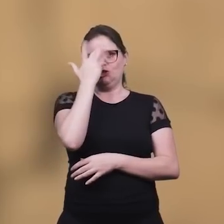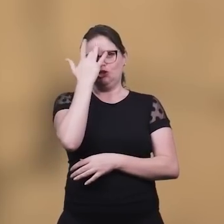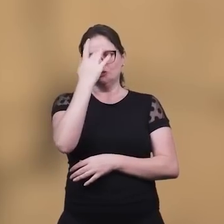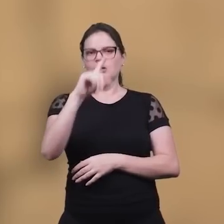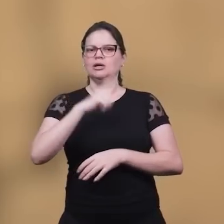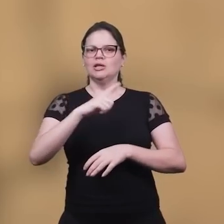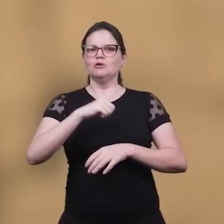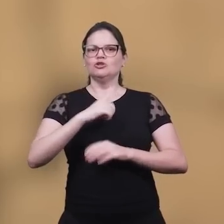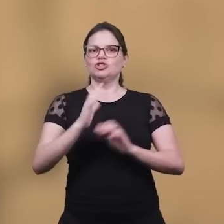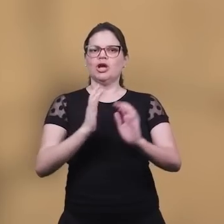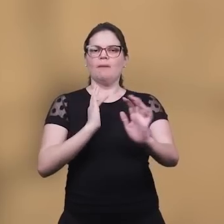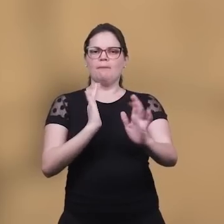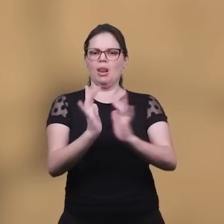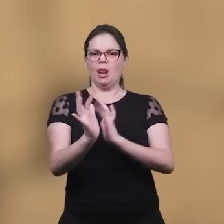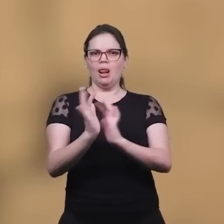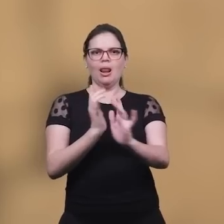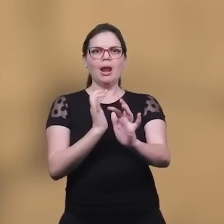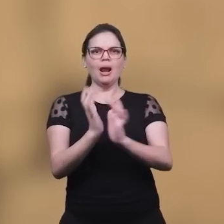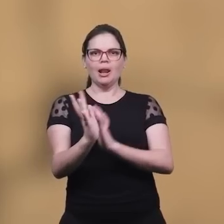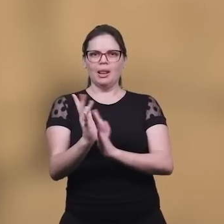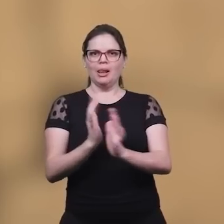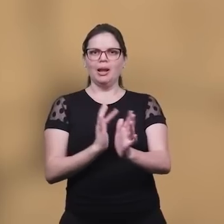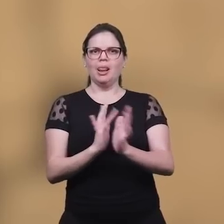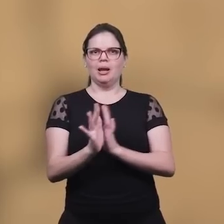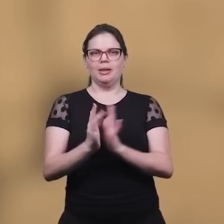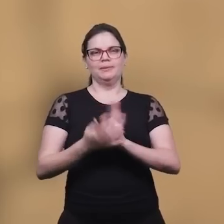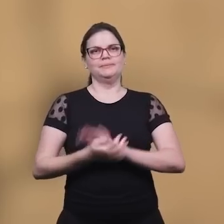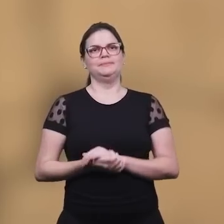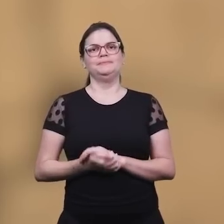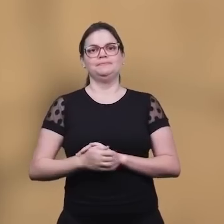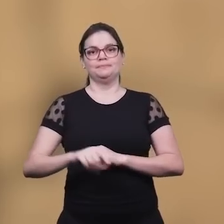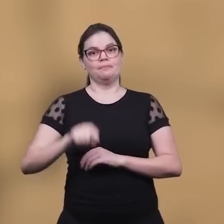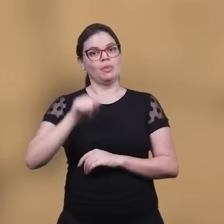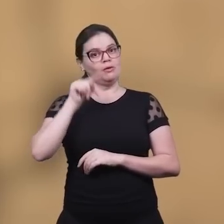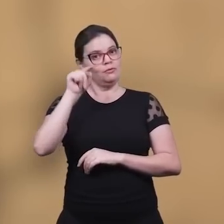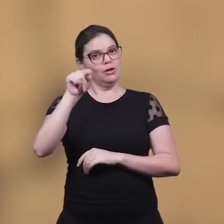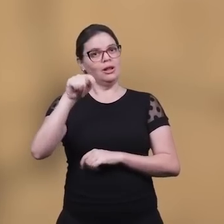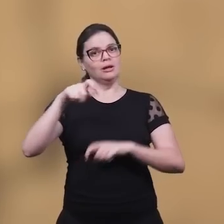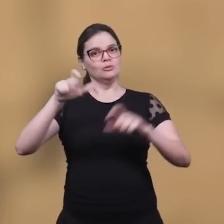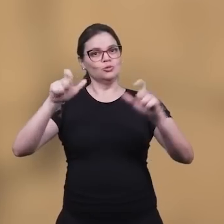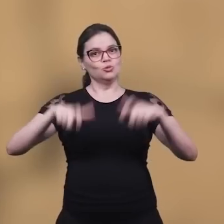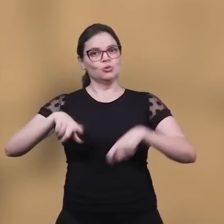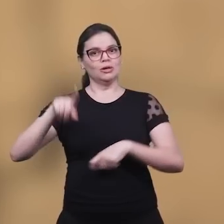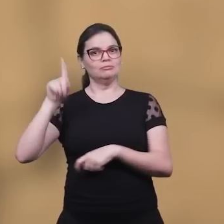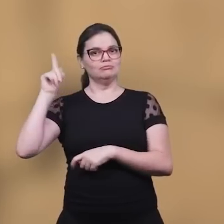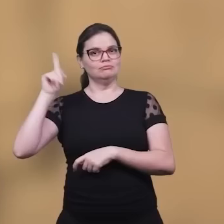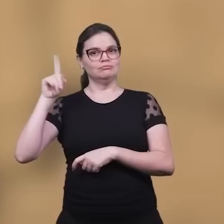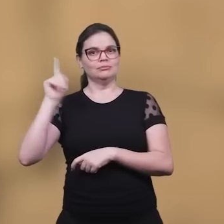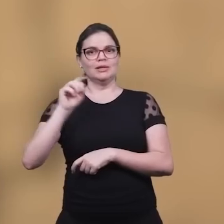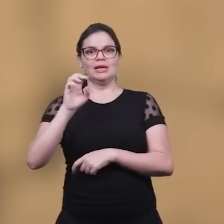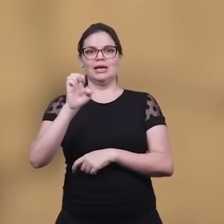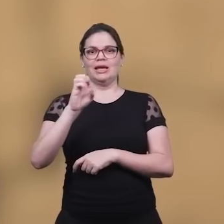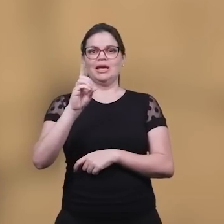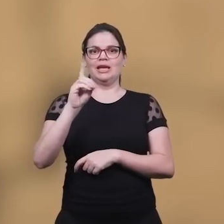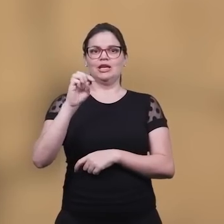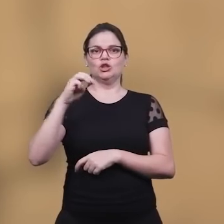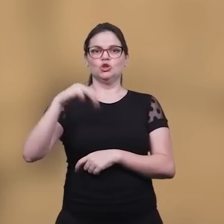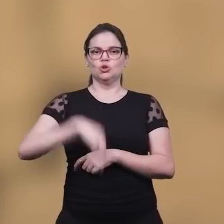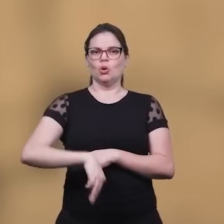na época, então era muito movimentada. E foi ali que Edom não permitiu que